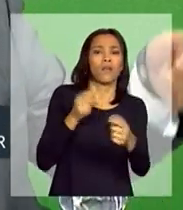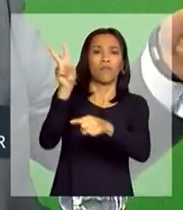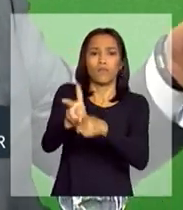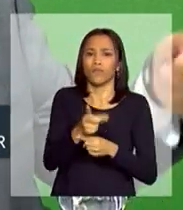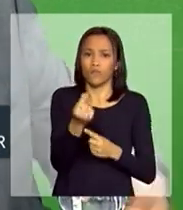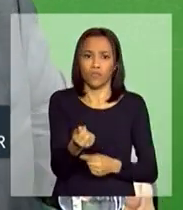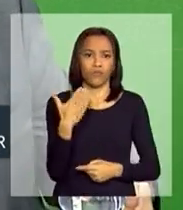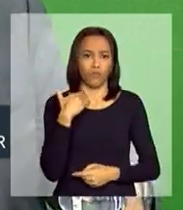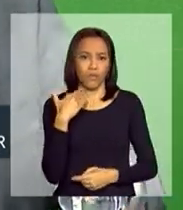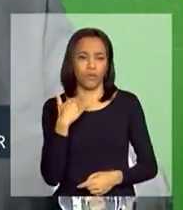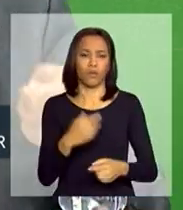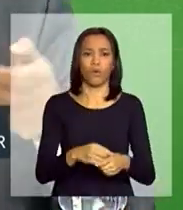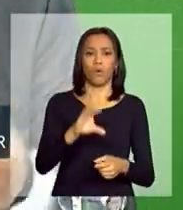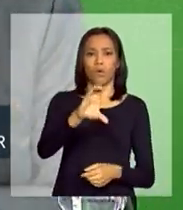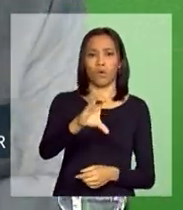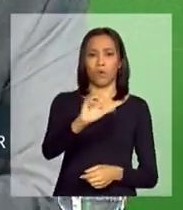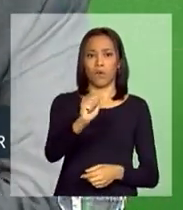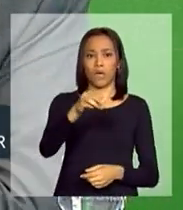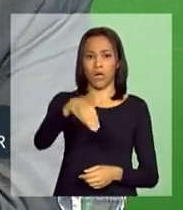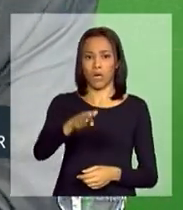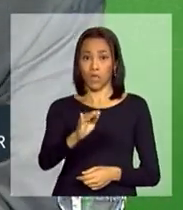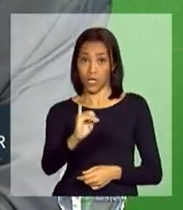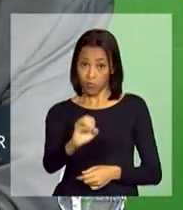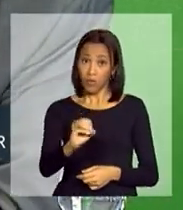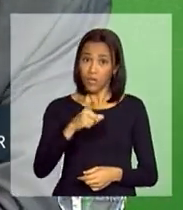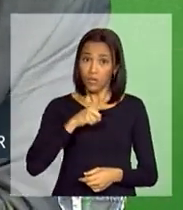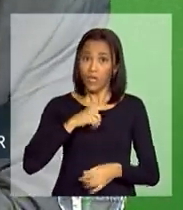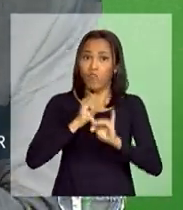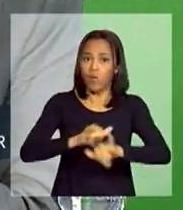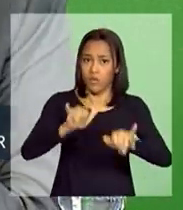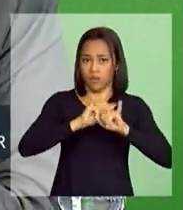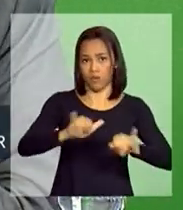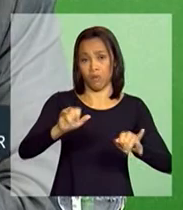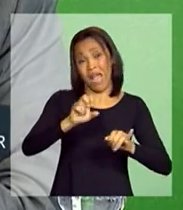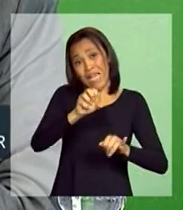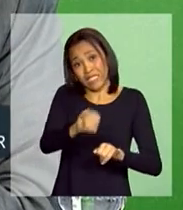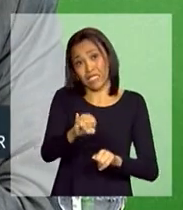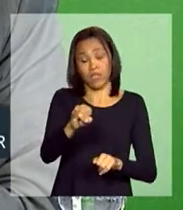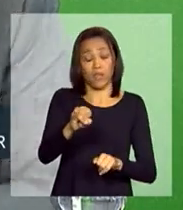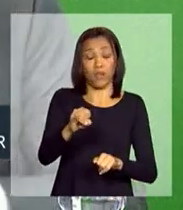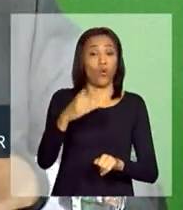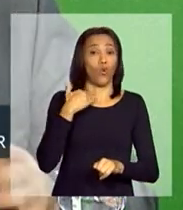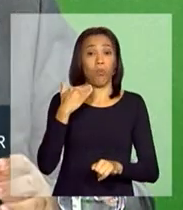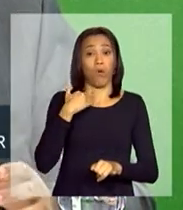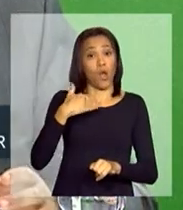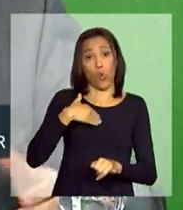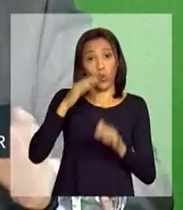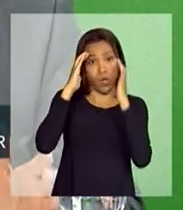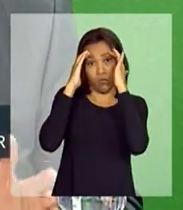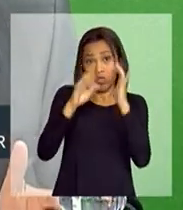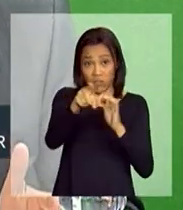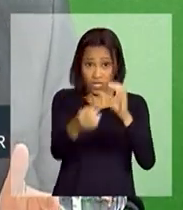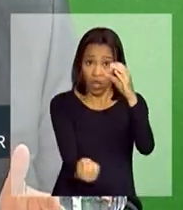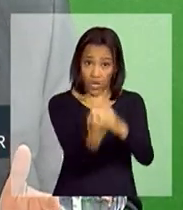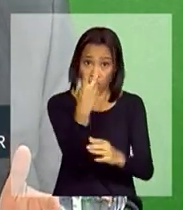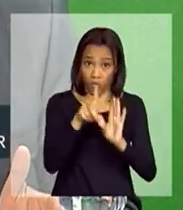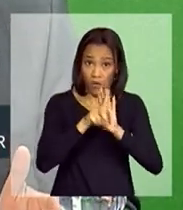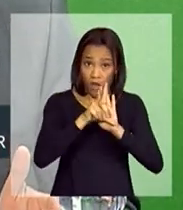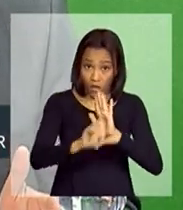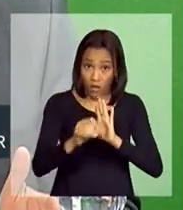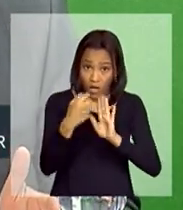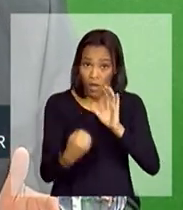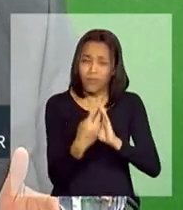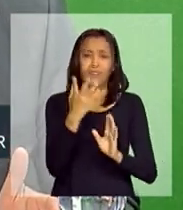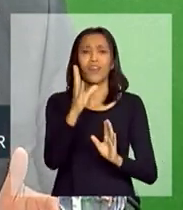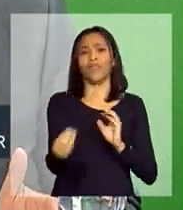vou fazer uma operação de câmbio que ele tem a informação Ah e se o banco não cumprir vocês estão criando Sansão ela já existe no código